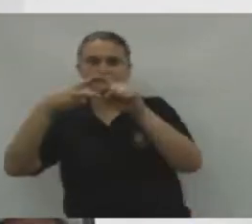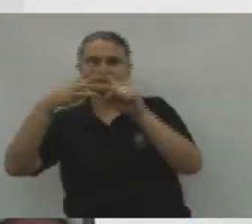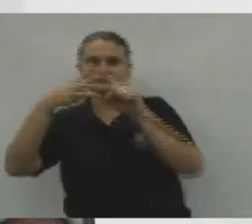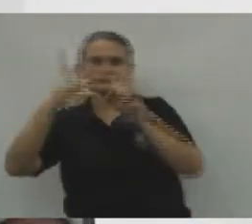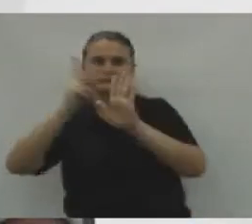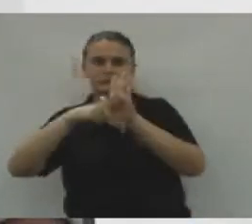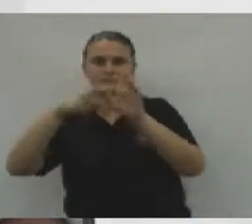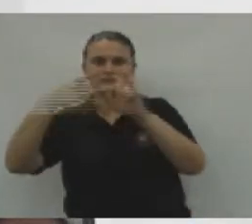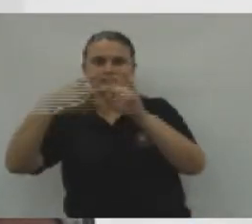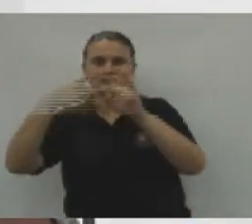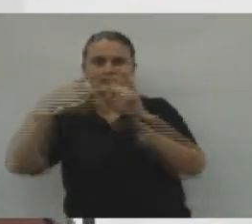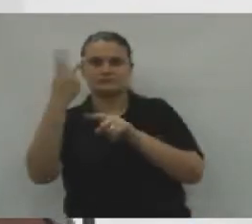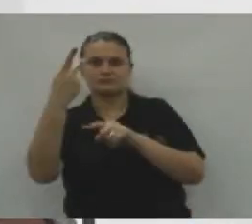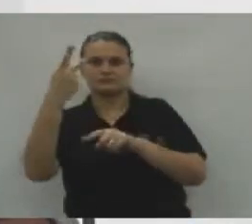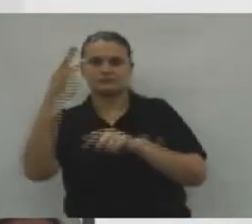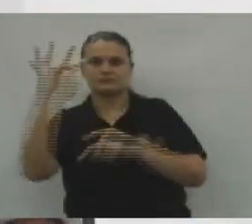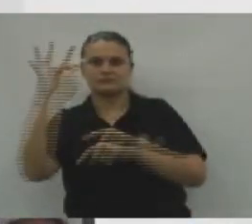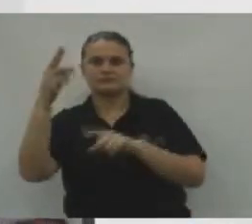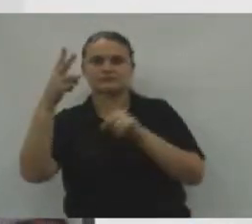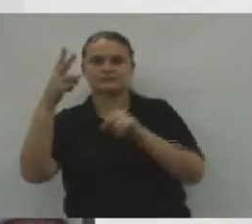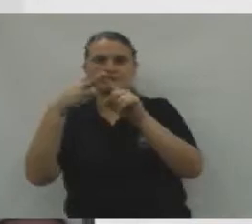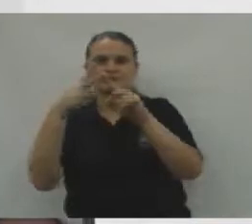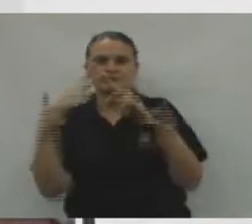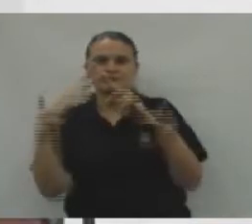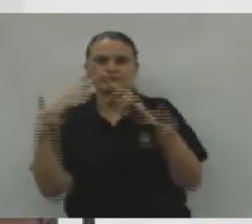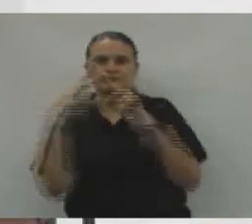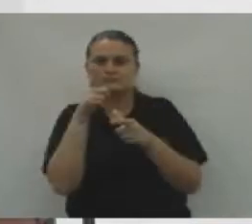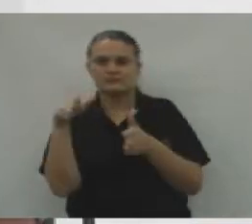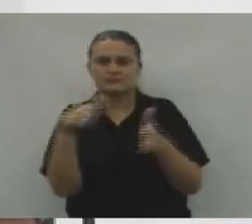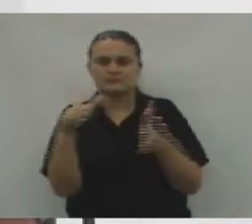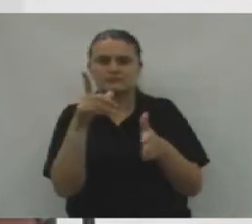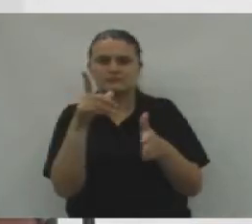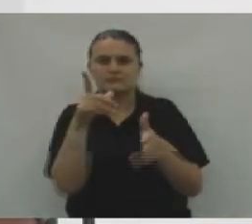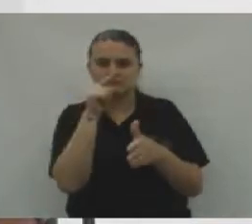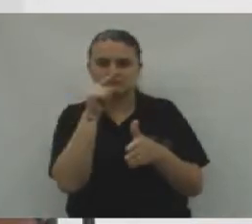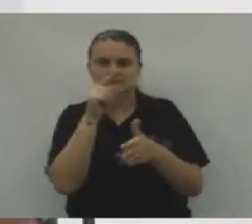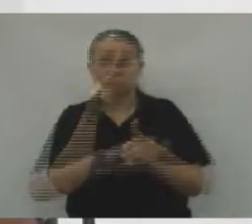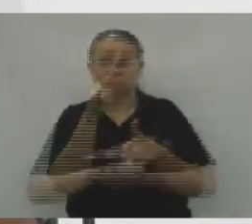projeto Microbacias. Então, ela foi contratada para isso. E